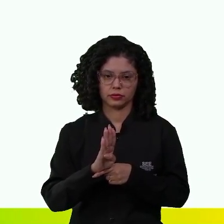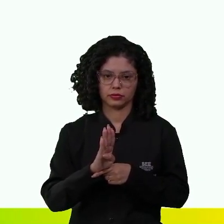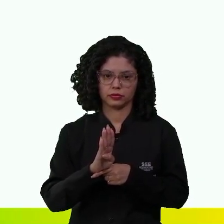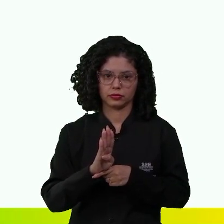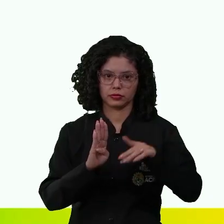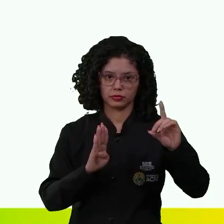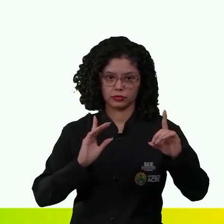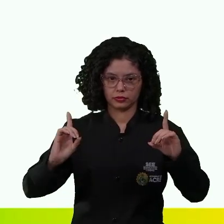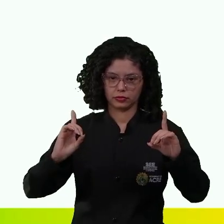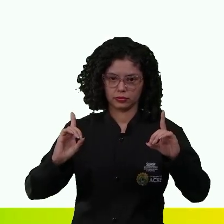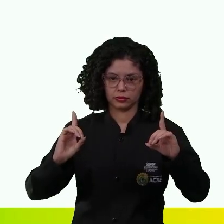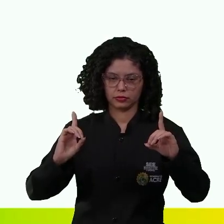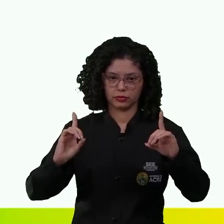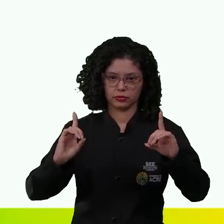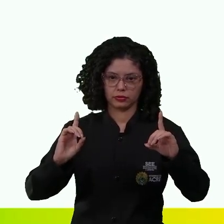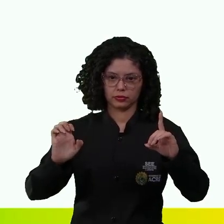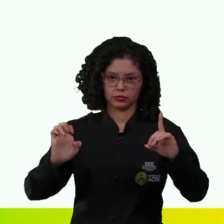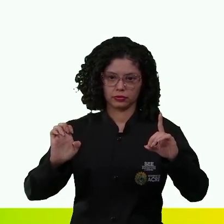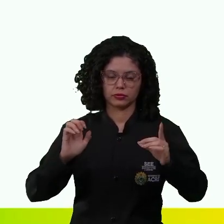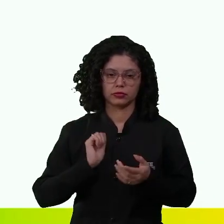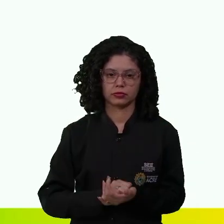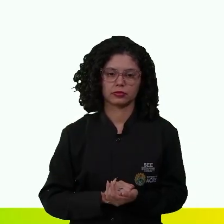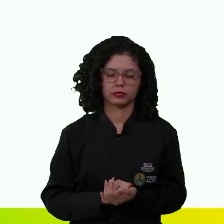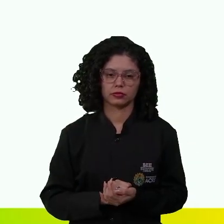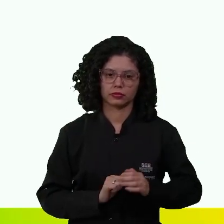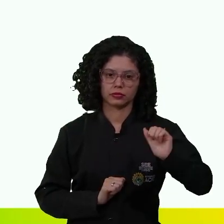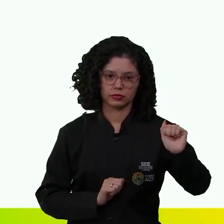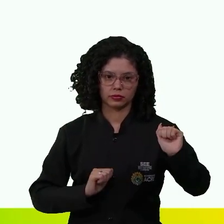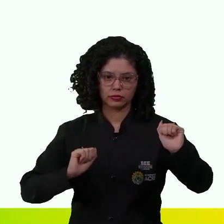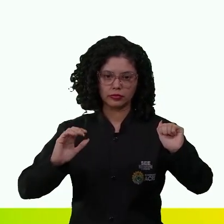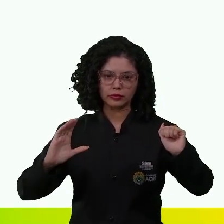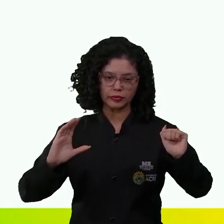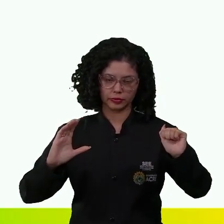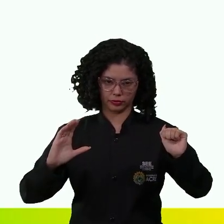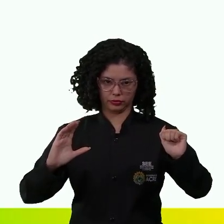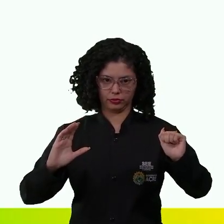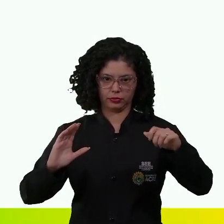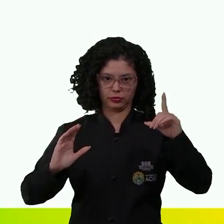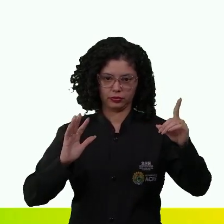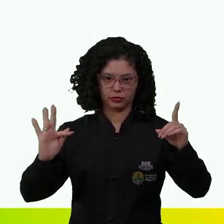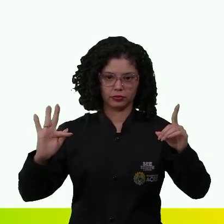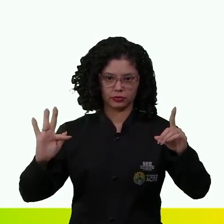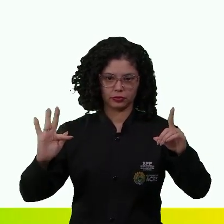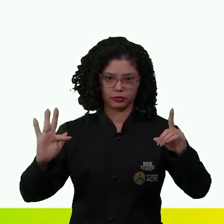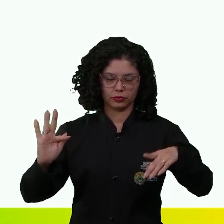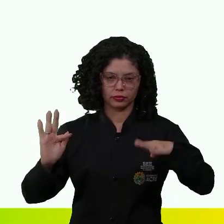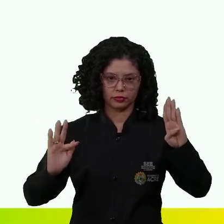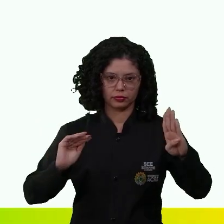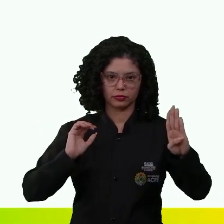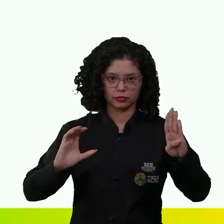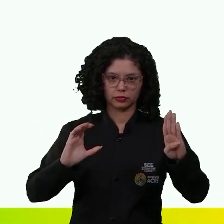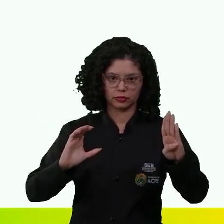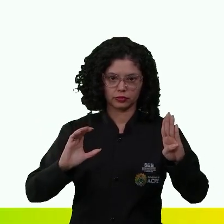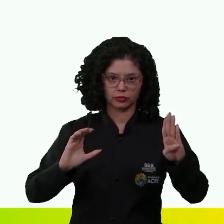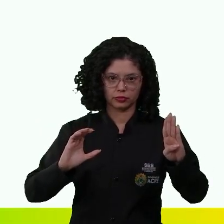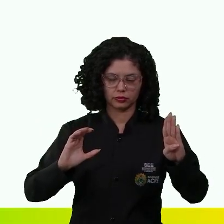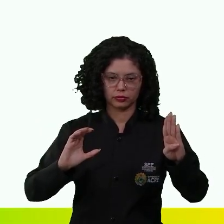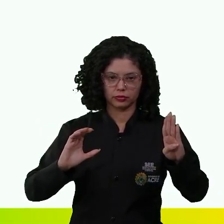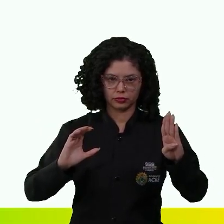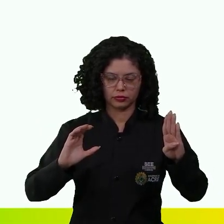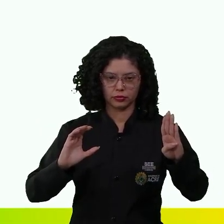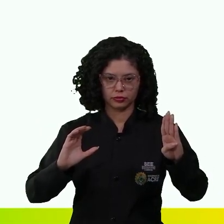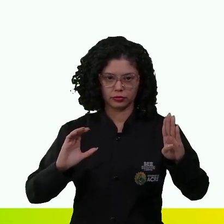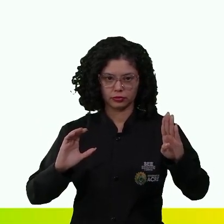semelhante a DE, nós temos AC semelhante a DF e BC semelhante